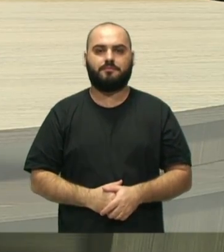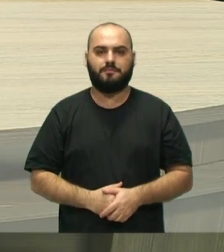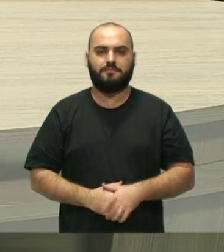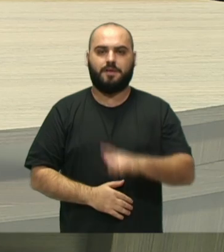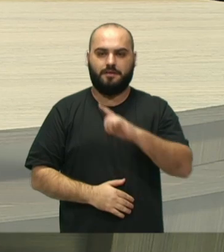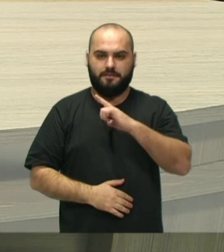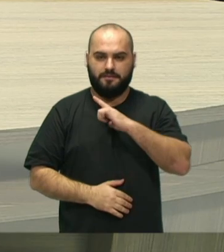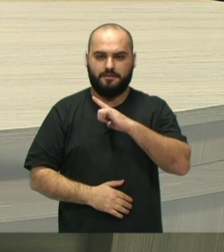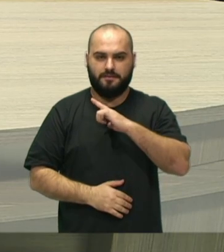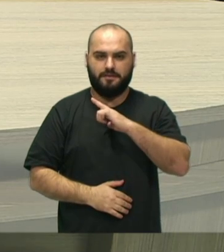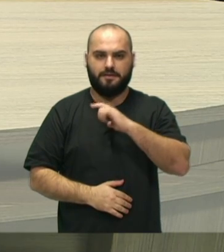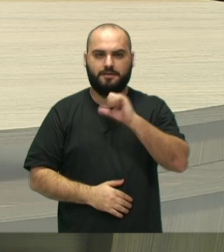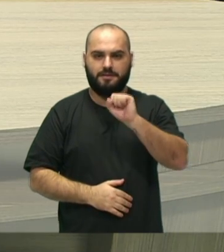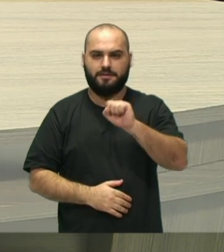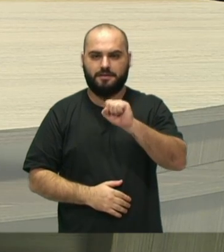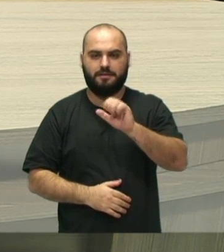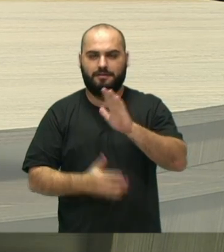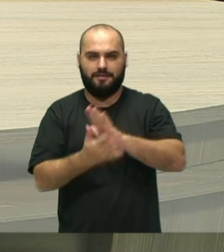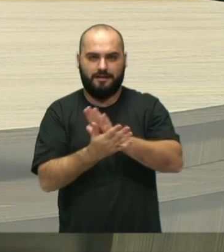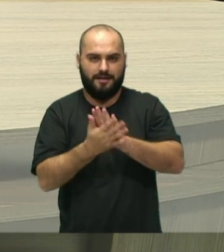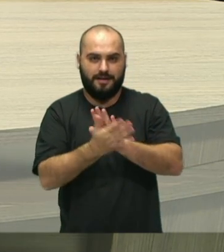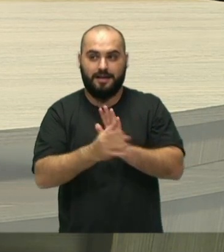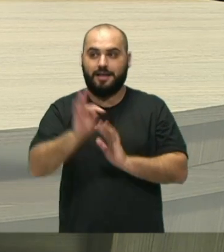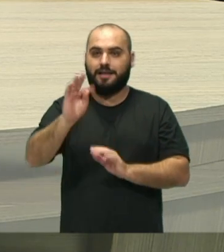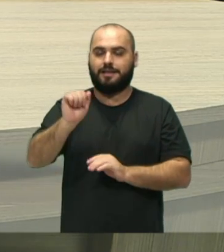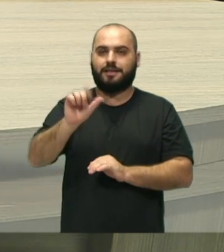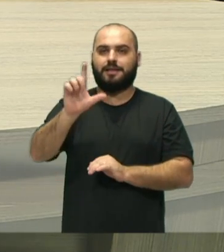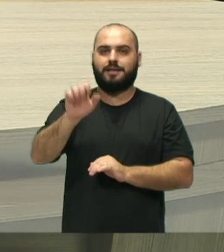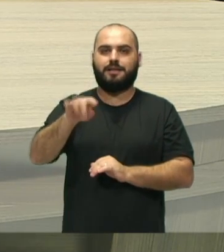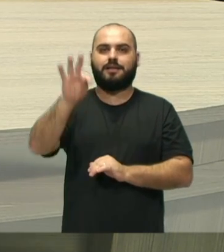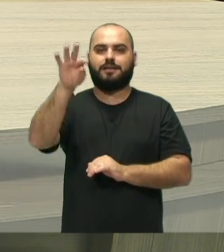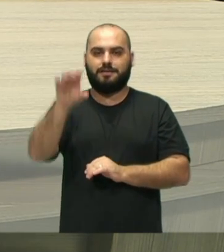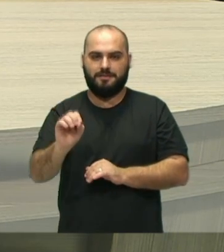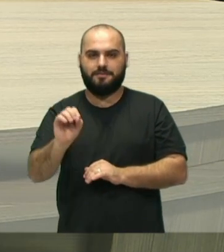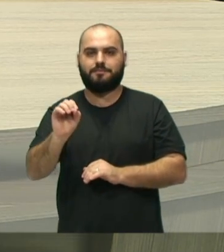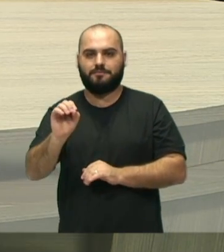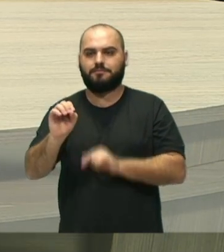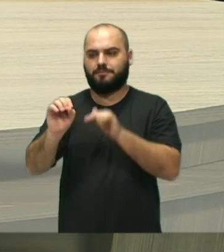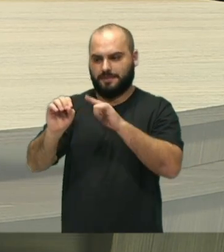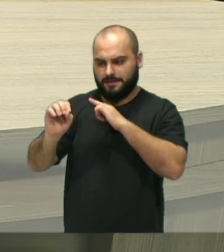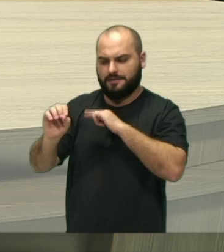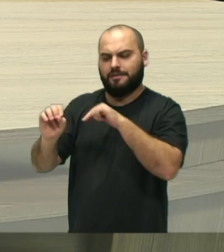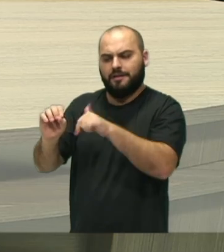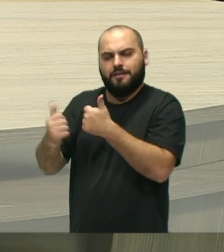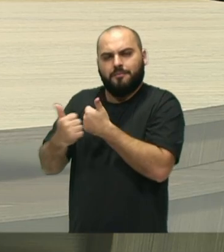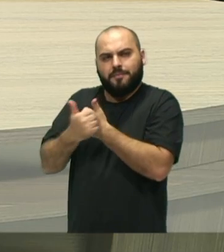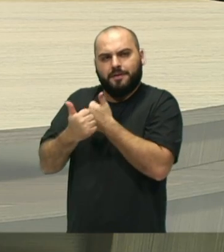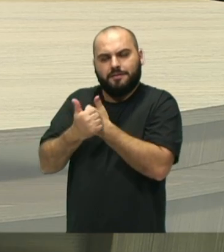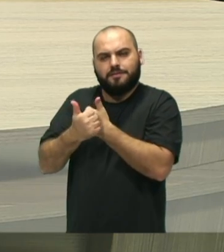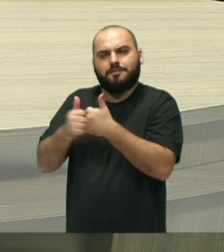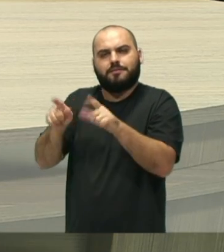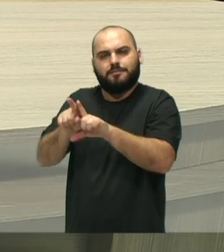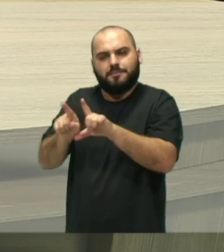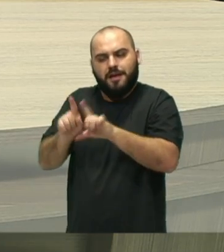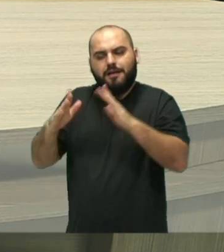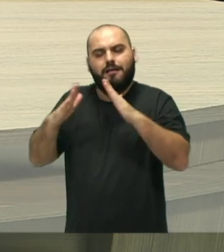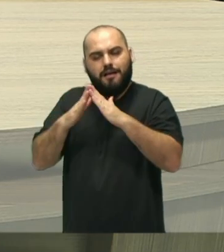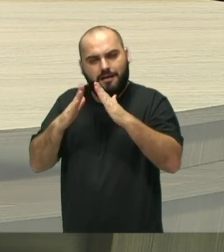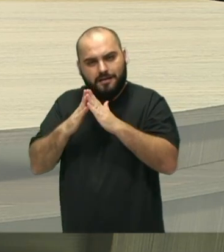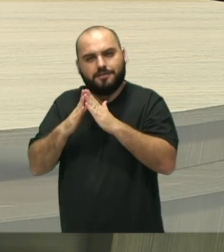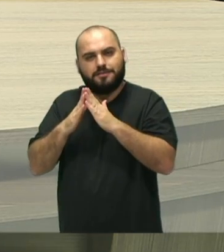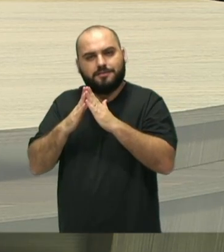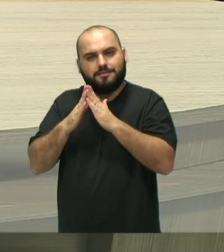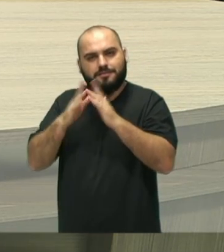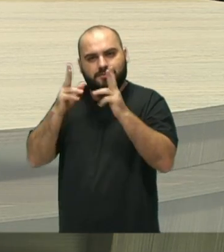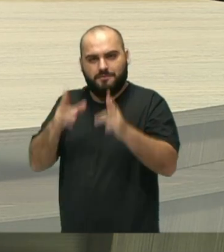que nada substitui o talento, não é isso? E o talento ele existe também aqui pertinho da casa da gente, como